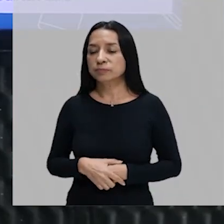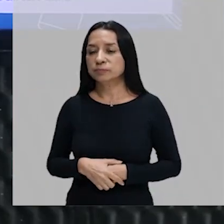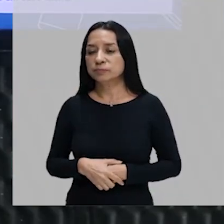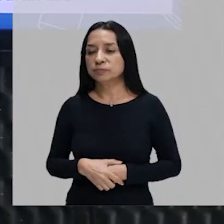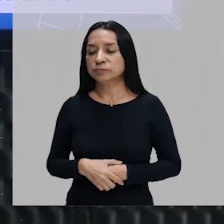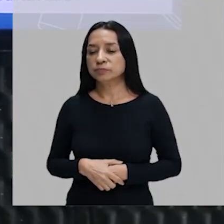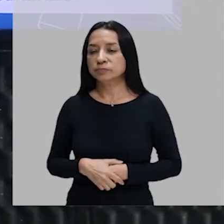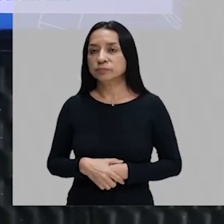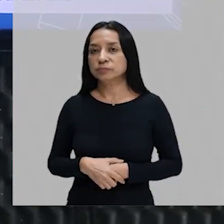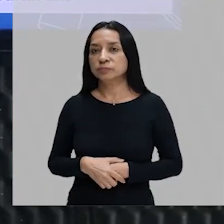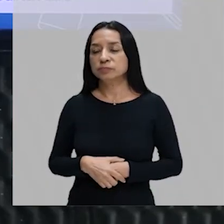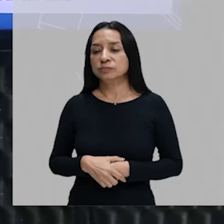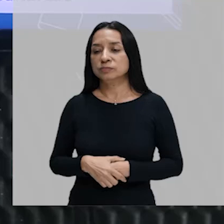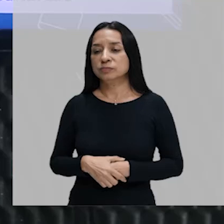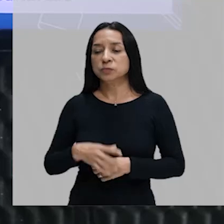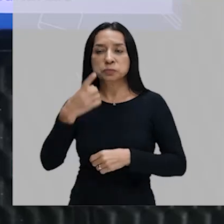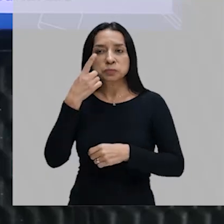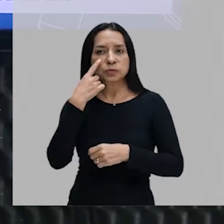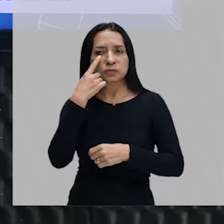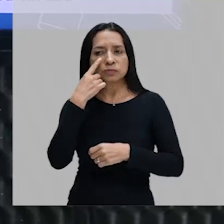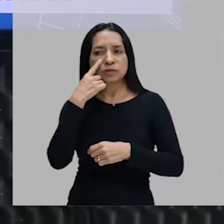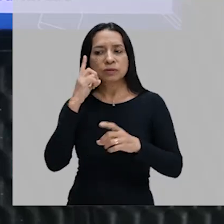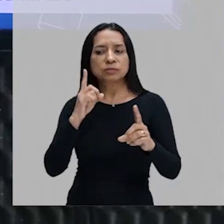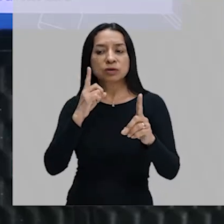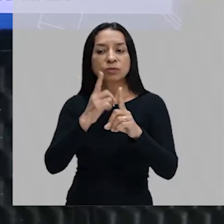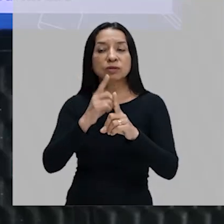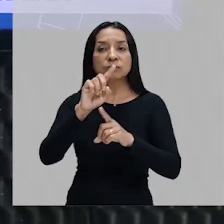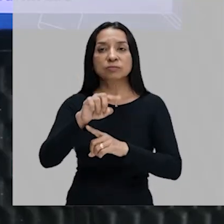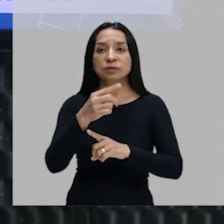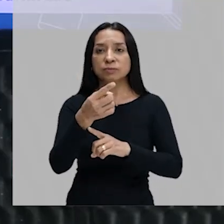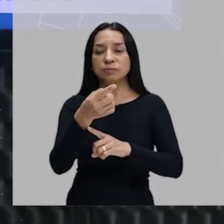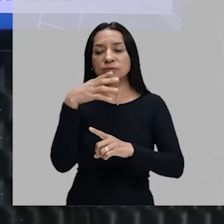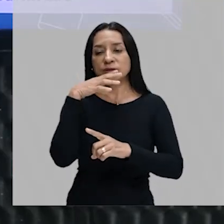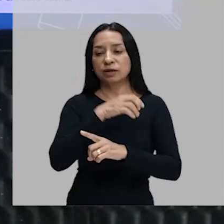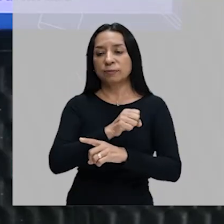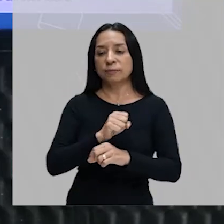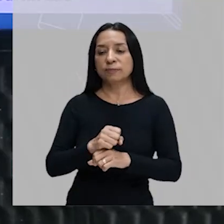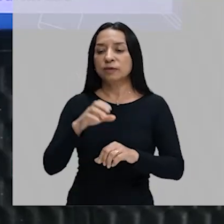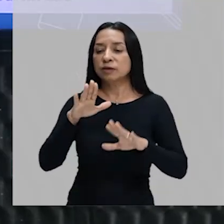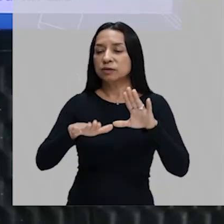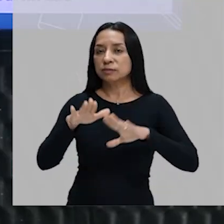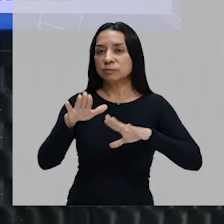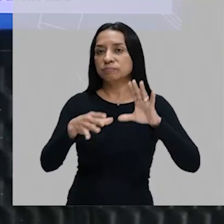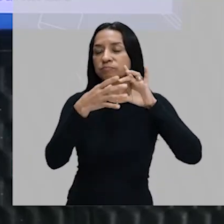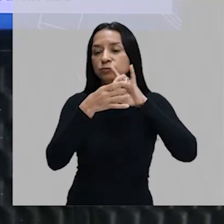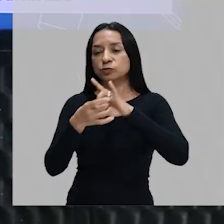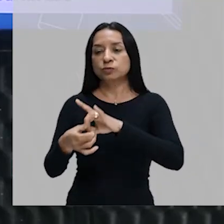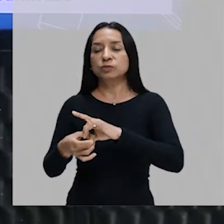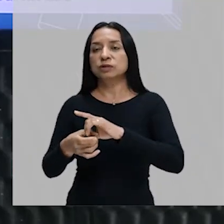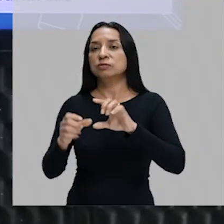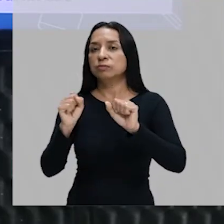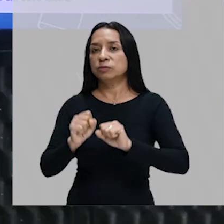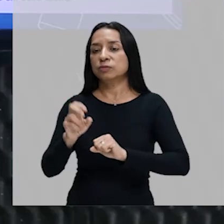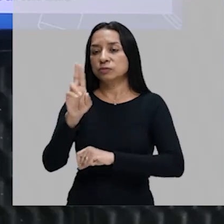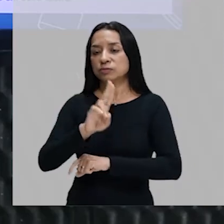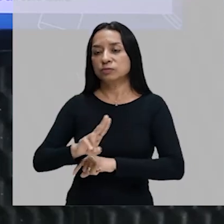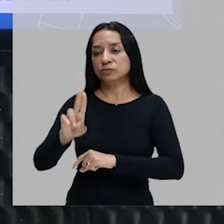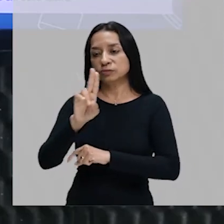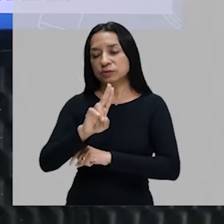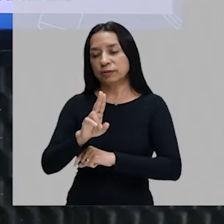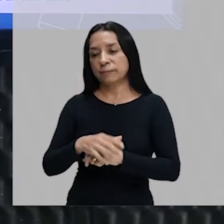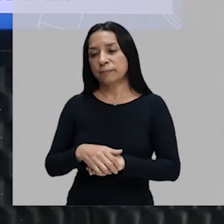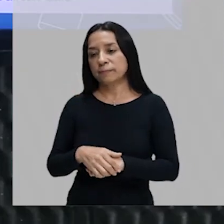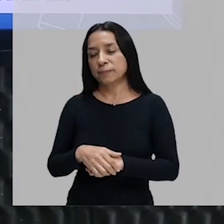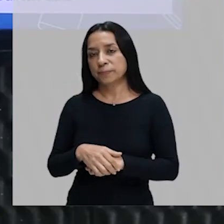pronto. Nos vemos logo, tá? E dependendo do contexto, eu posso até utilizar nos vemos pronto